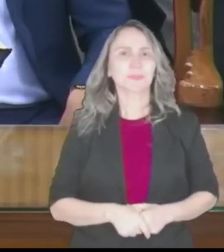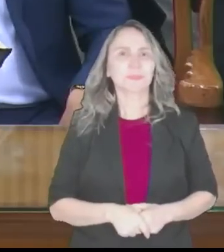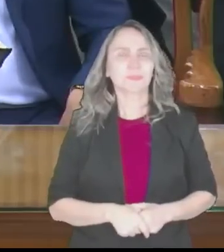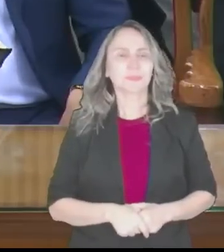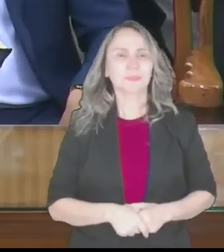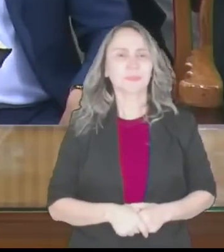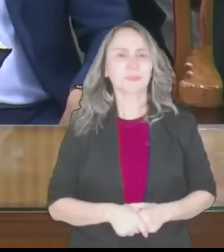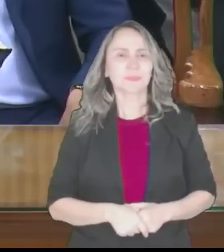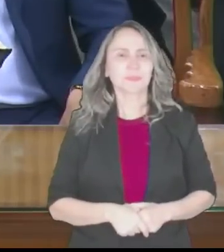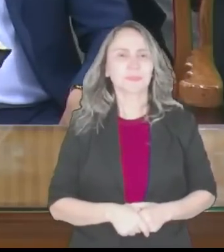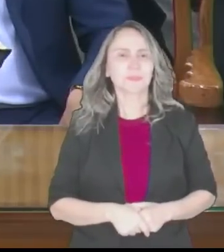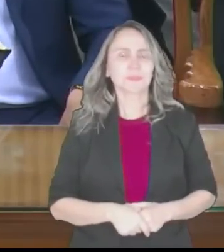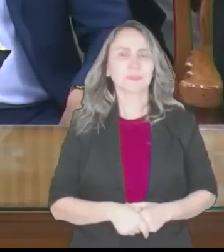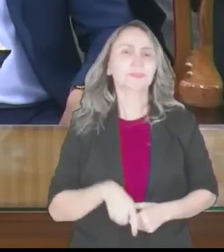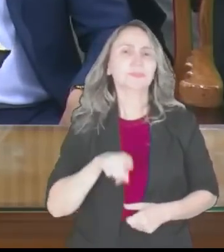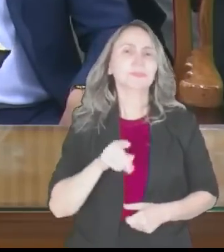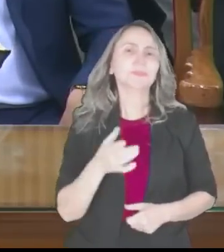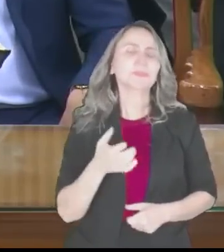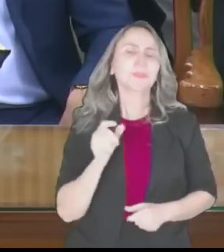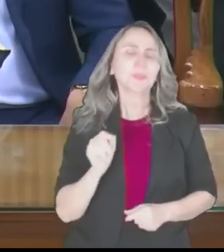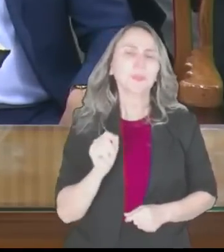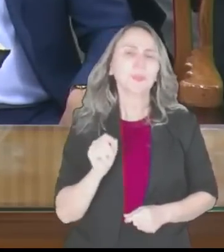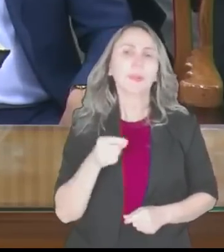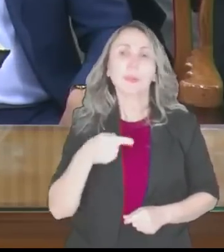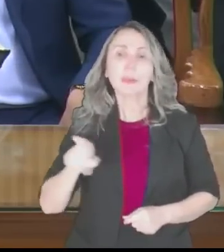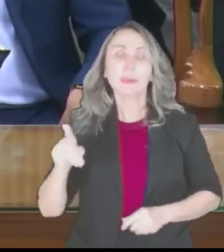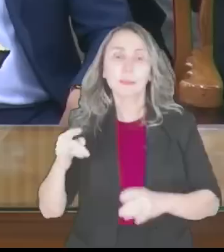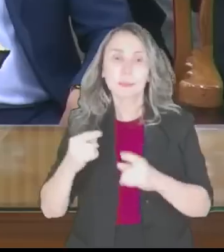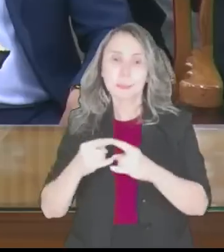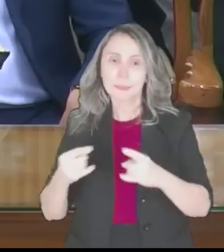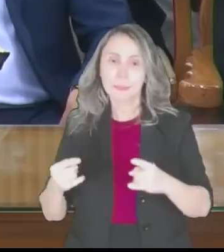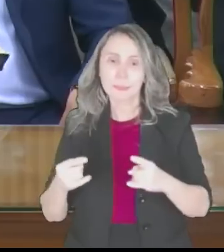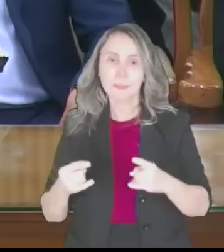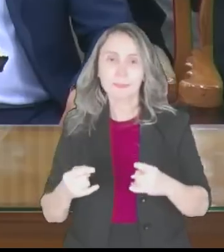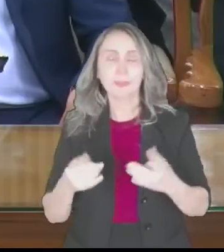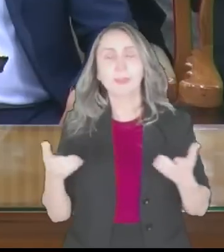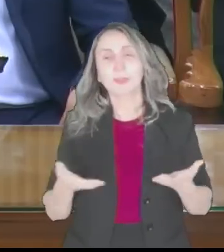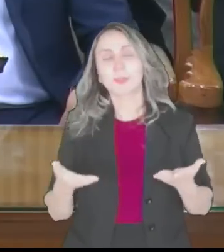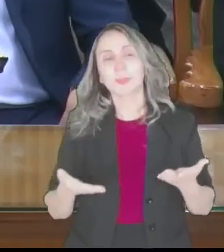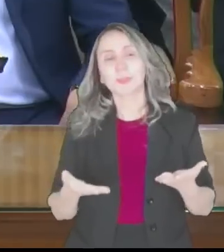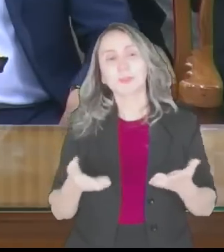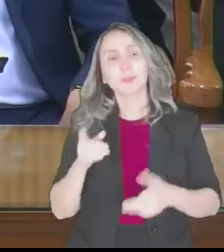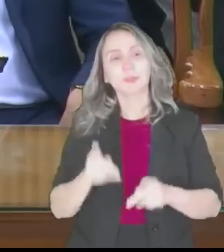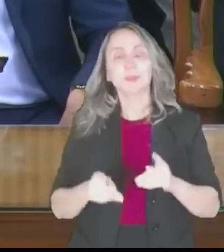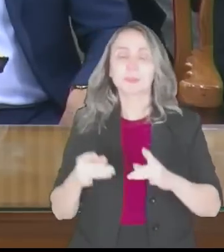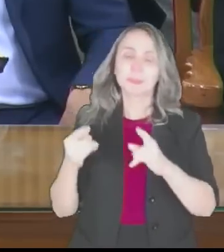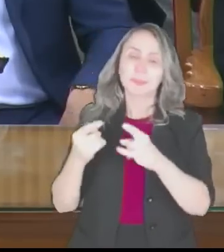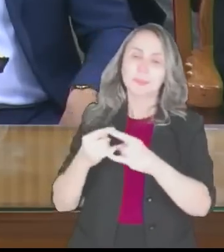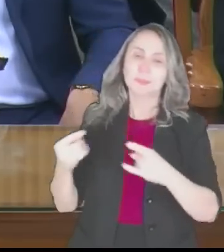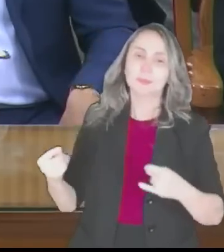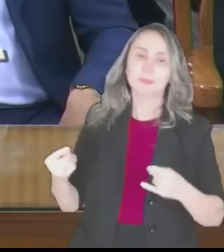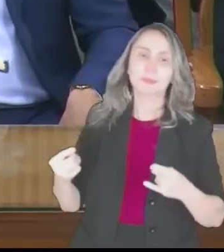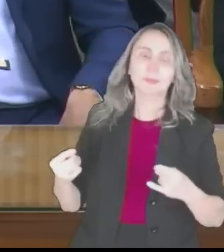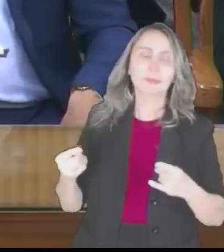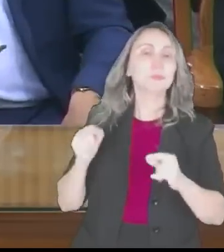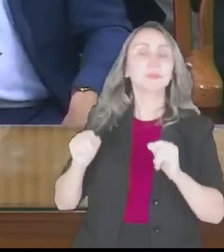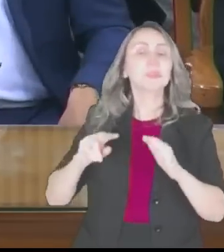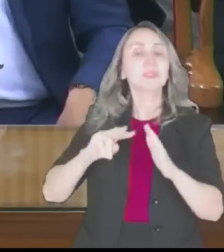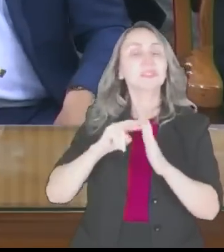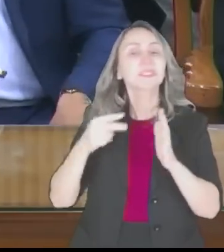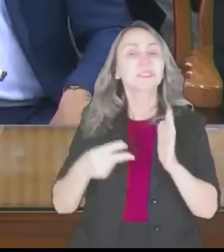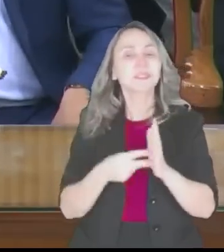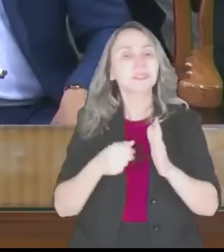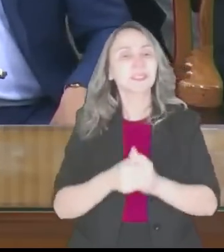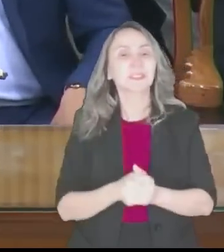O que é que tu queres? Tu quer ir para a tua tenda? Hoje em dia, irmão, o povo está na tenda, irmão. O que significa hoje estar na tenda? É uma